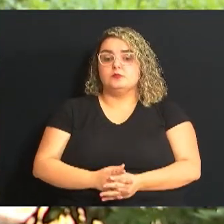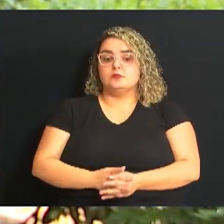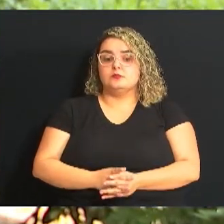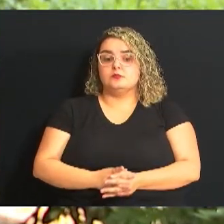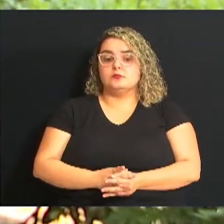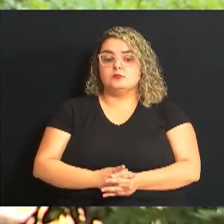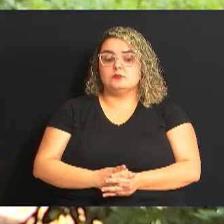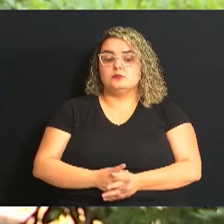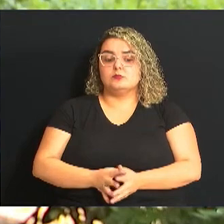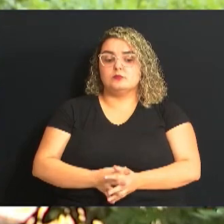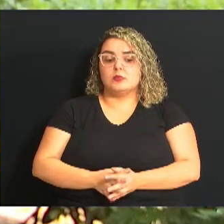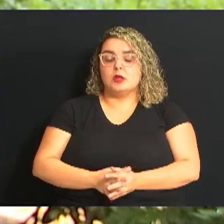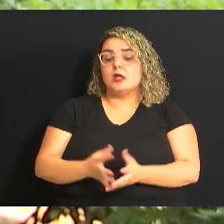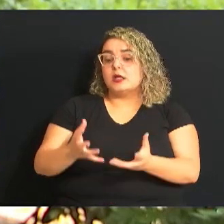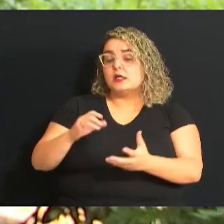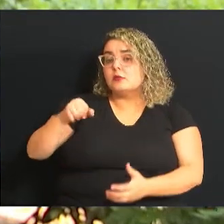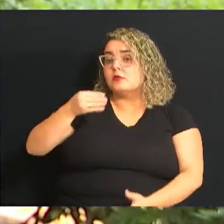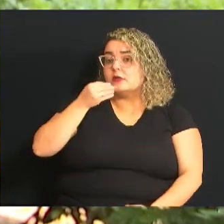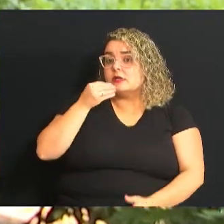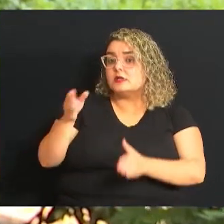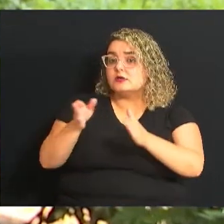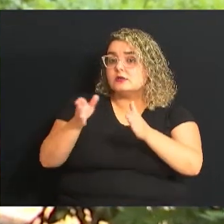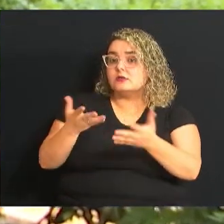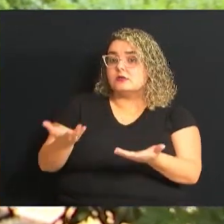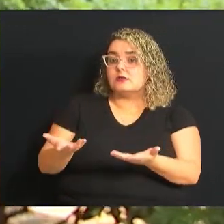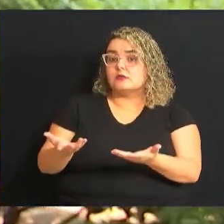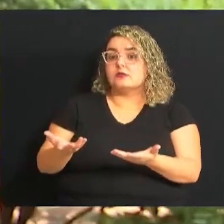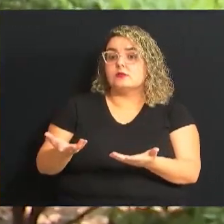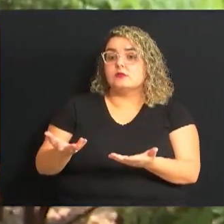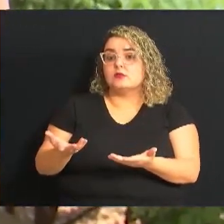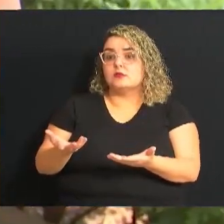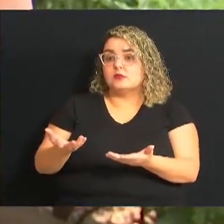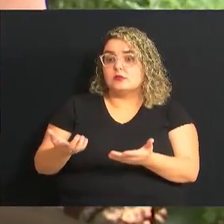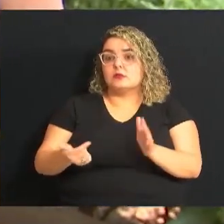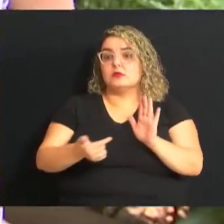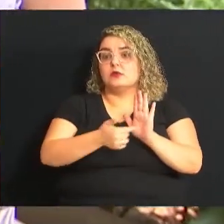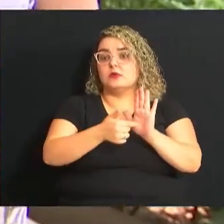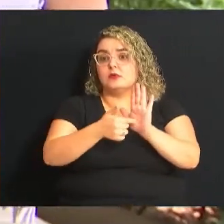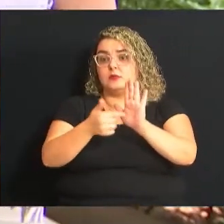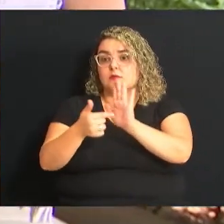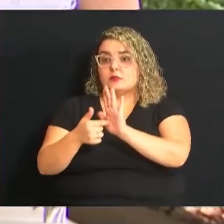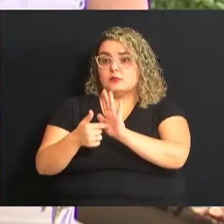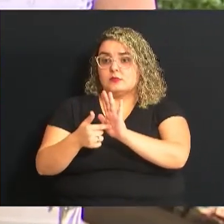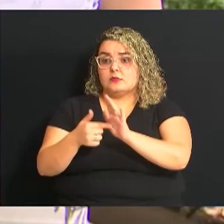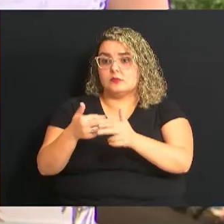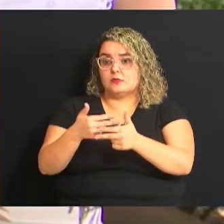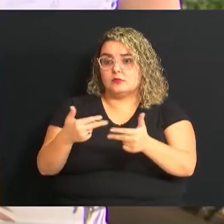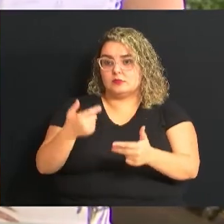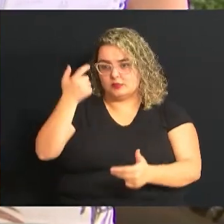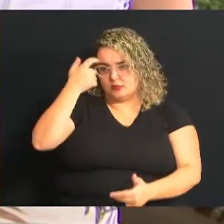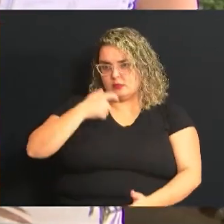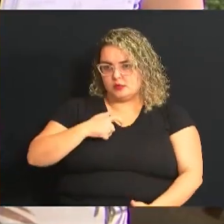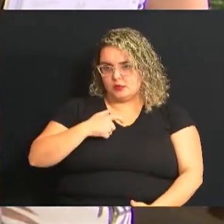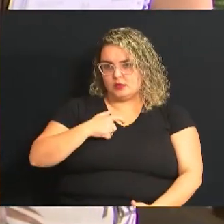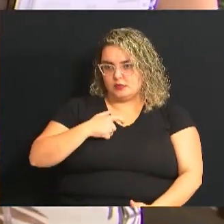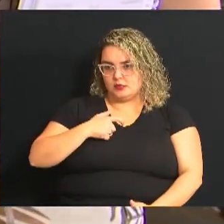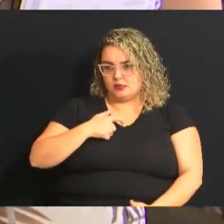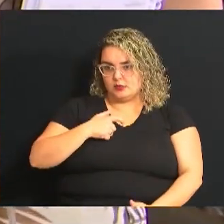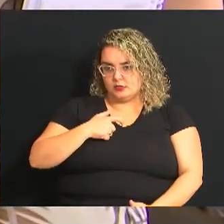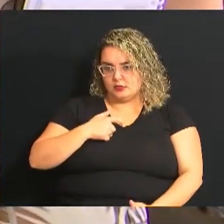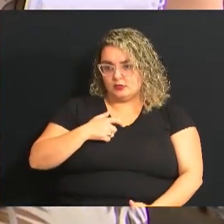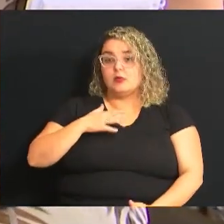E eu queria aproveitar esse momento aqui, gente. Eu vou mostrar aqui uma coisa para vocês. Que eu estou aqui